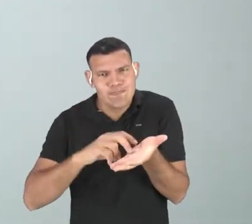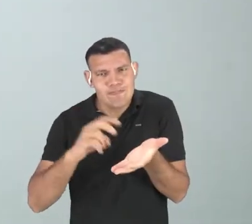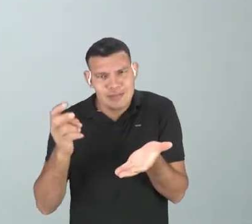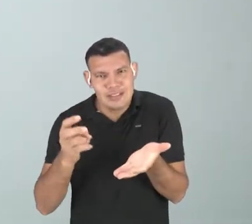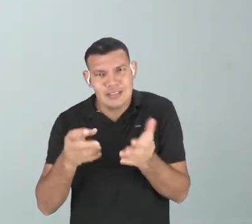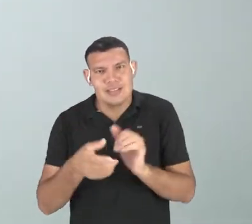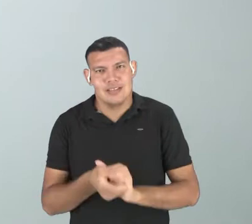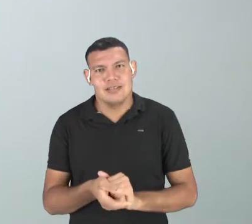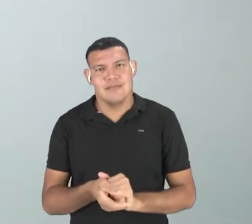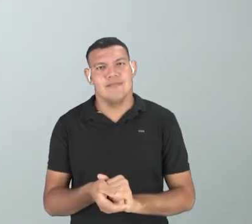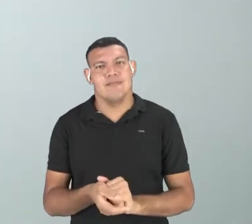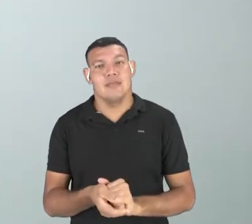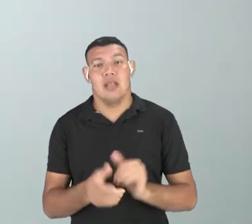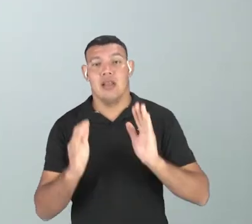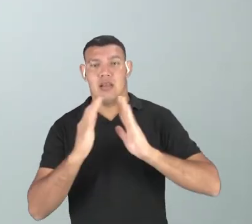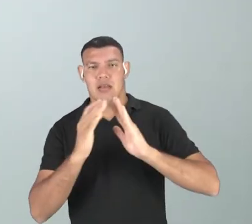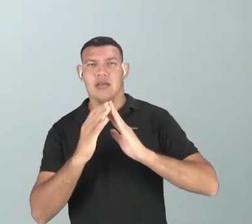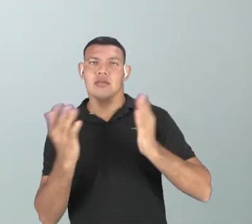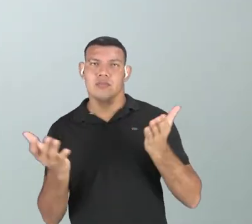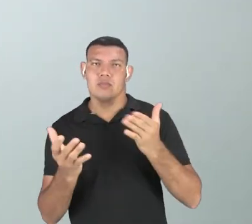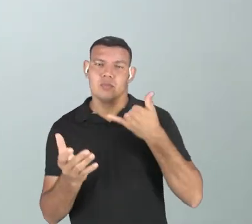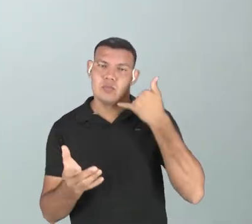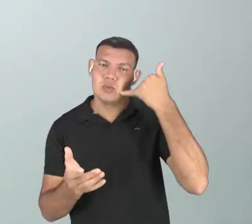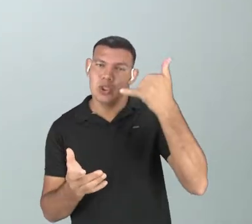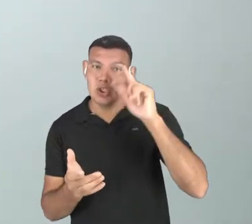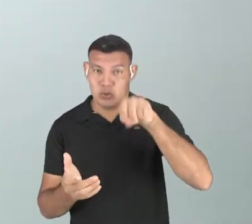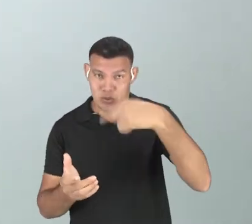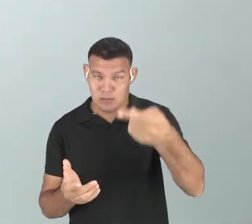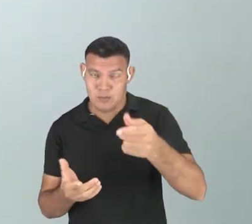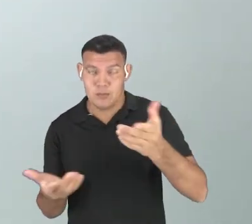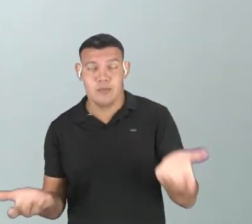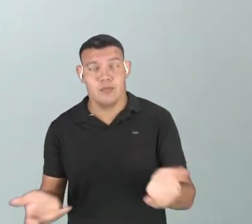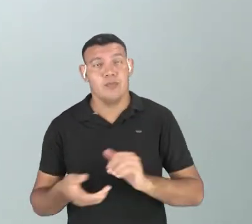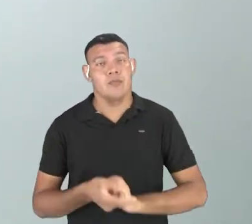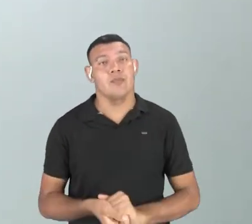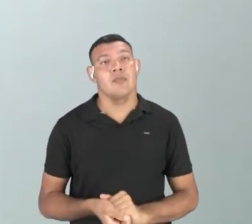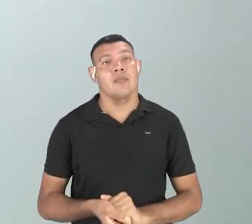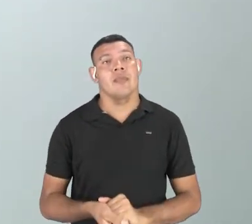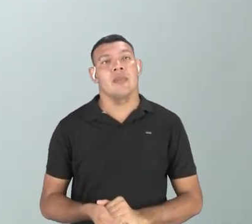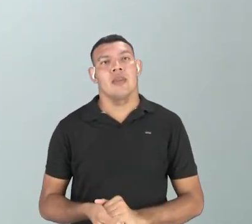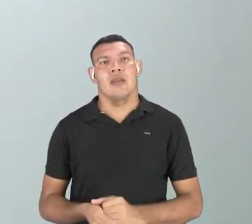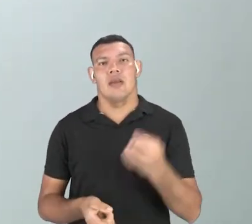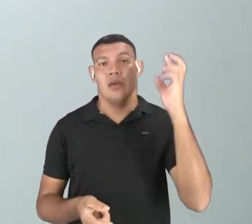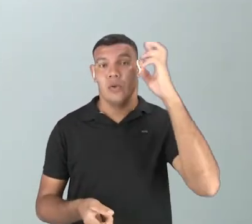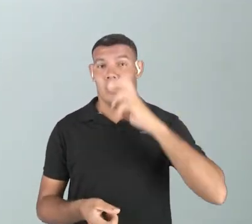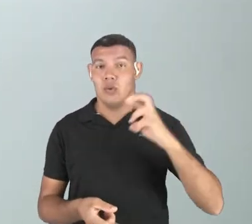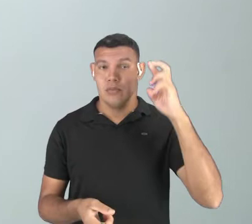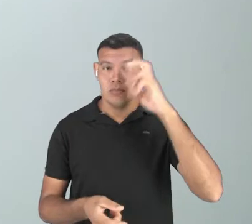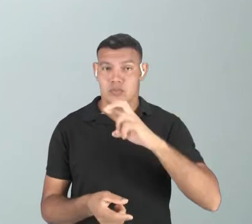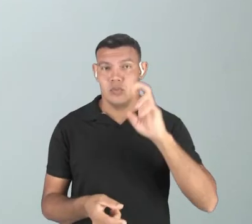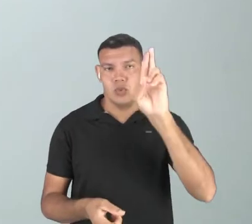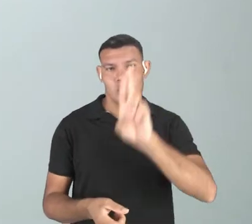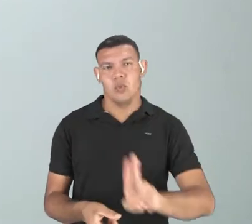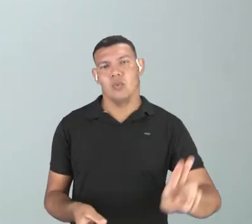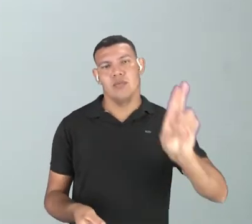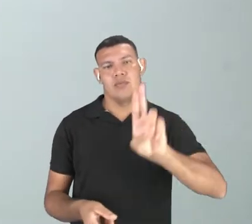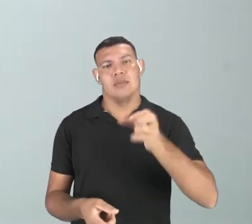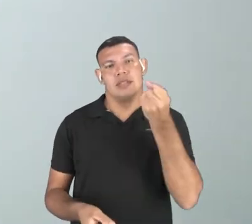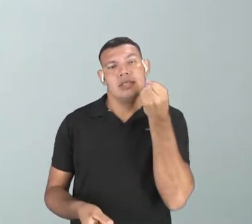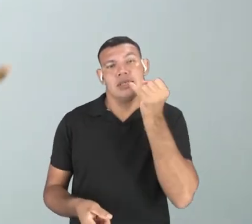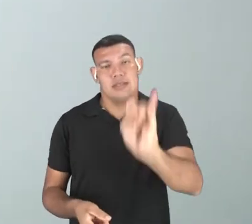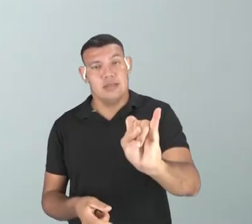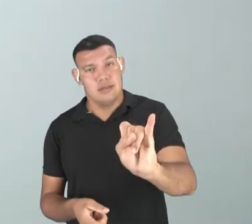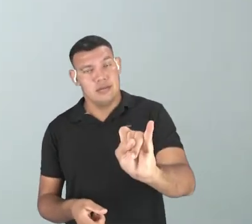algo que vai acontecer dentro de uma condição. Outra vez, o que nós temos que observar? O uso do